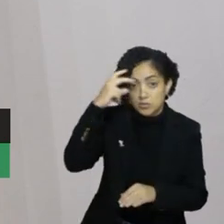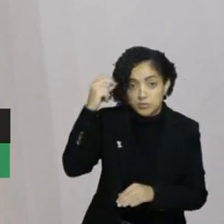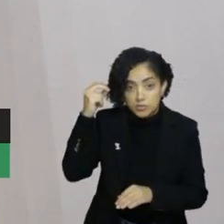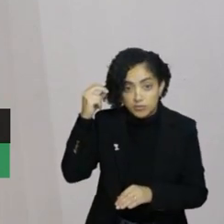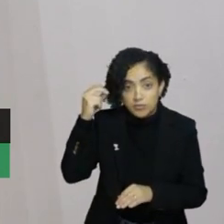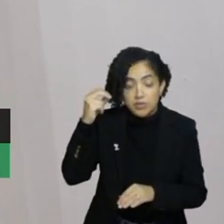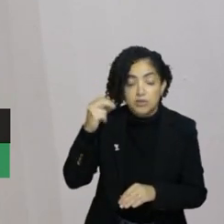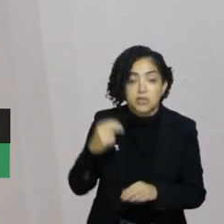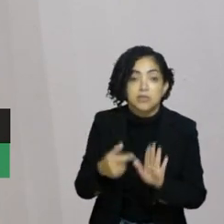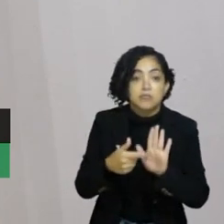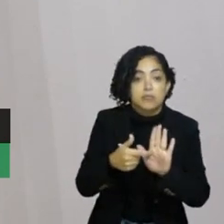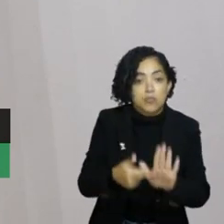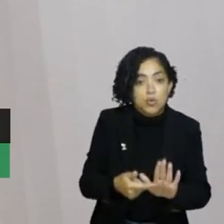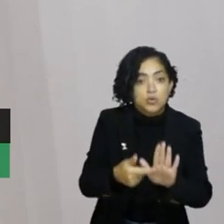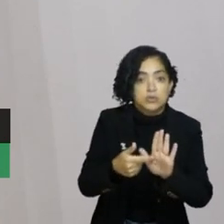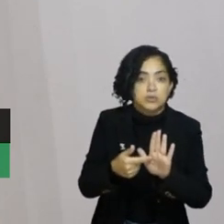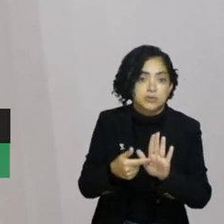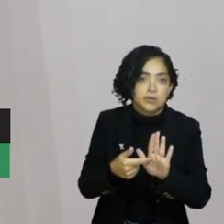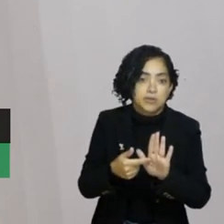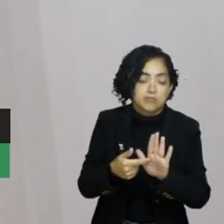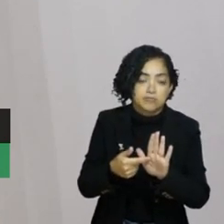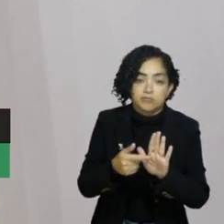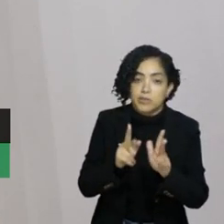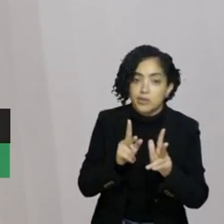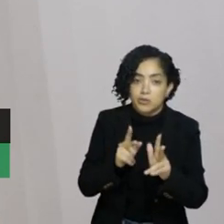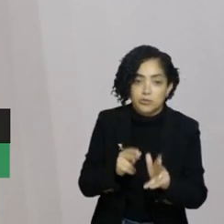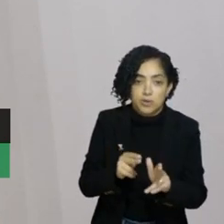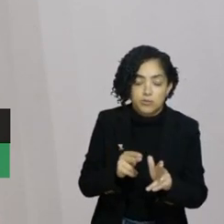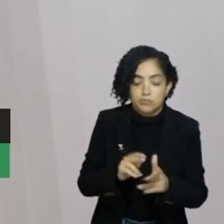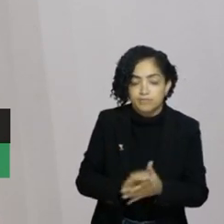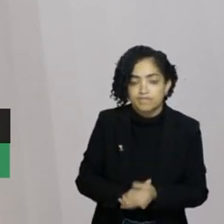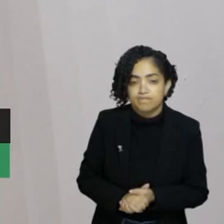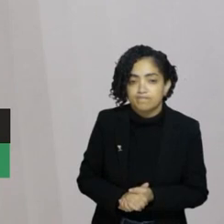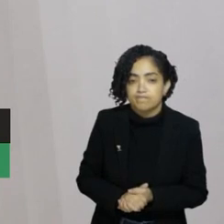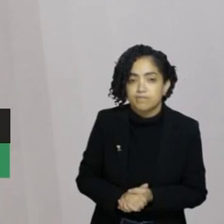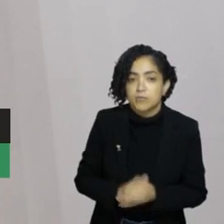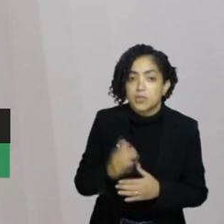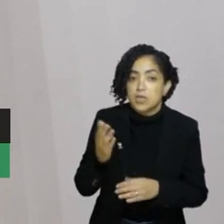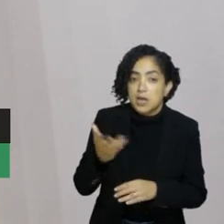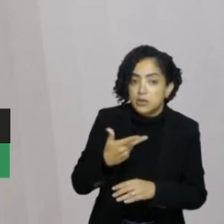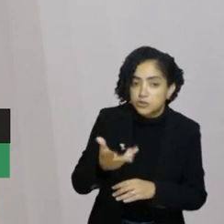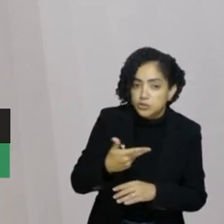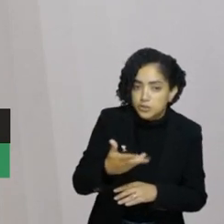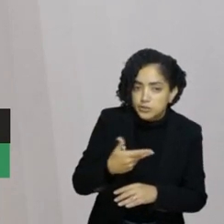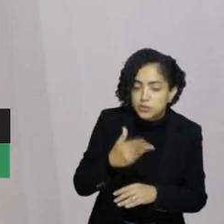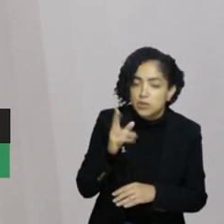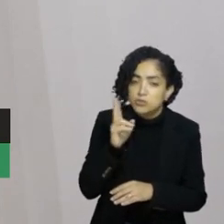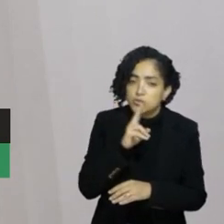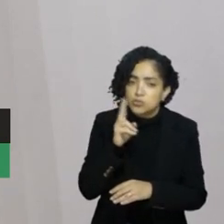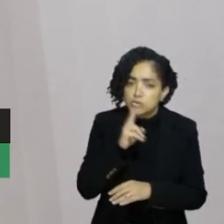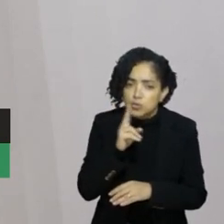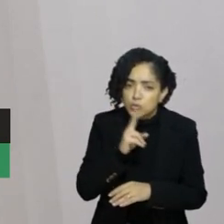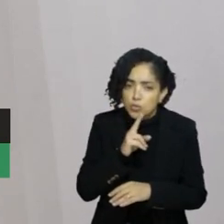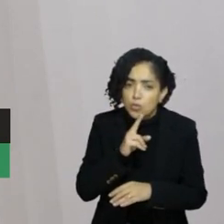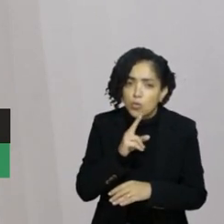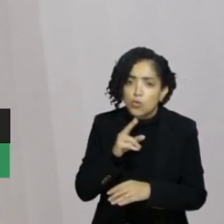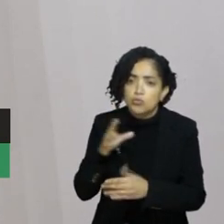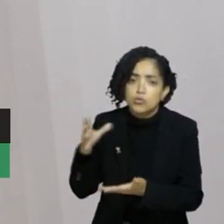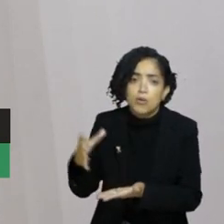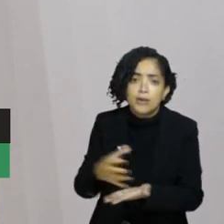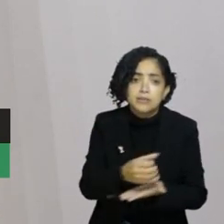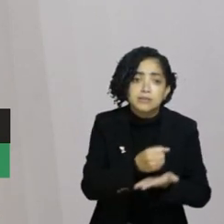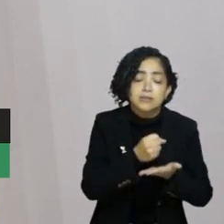prestar contas da mesma maneira? Precisamos de agilidade no socorro às vítimas. Também há